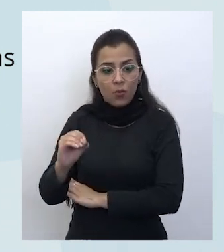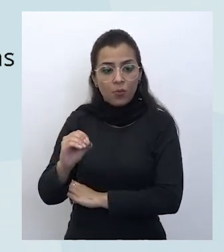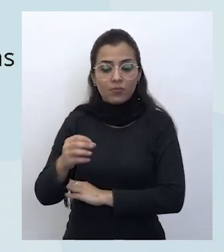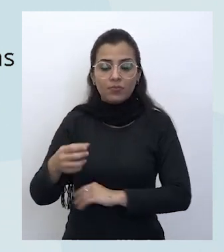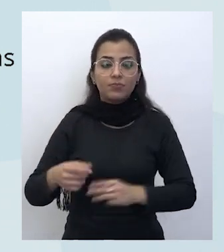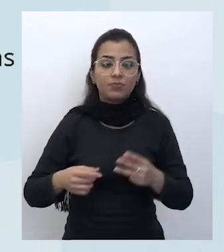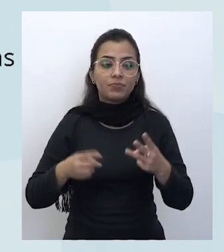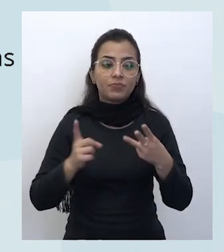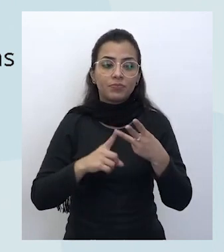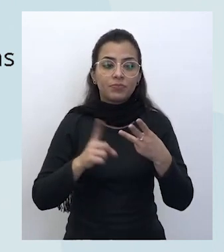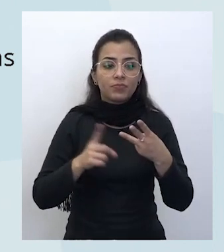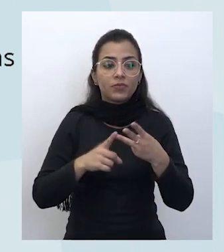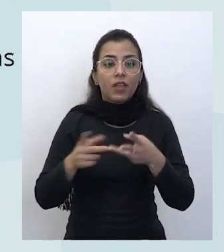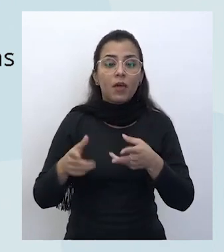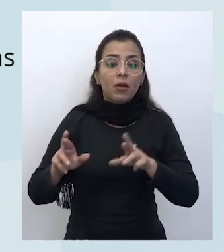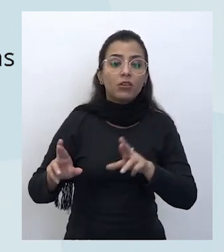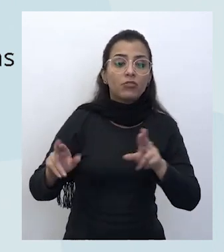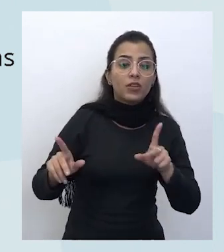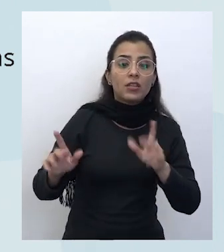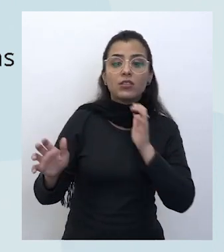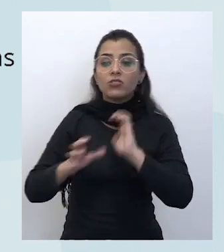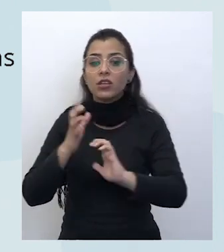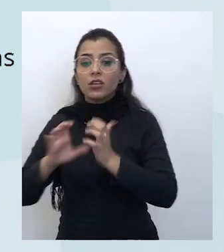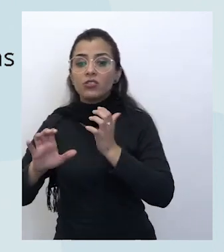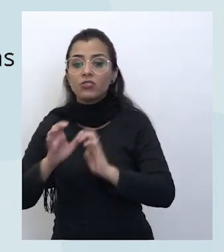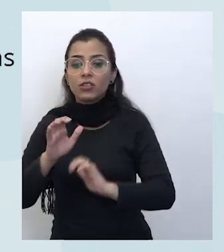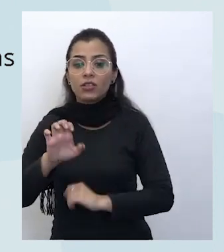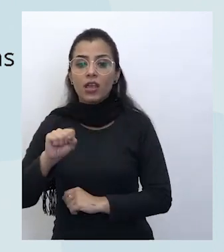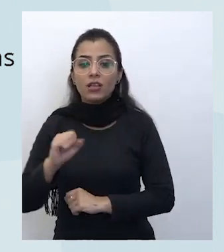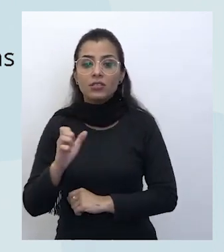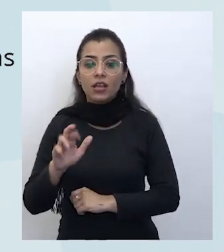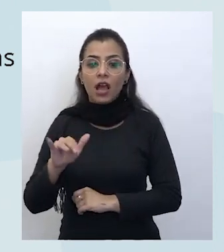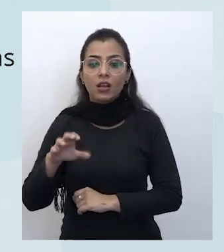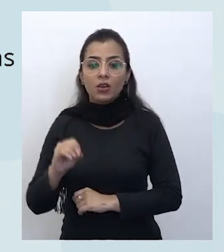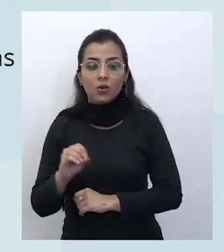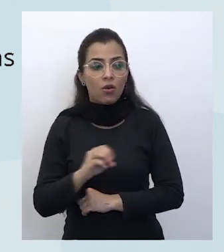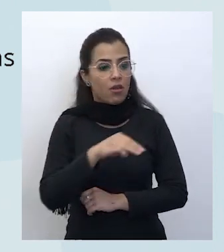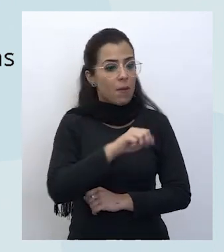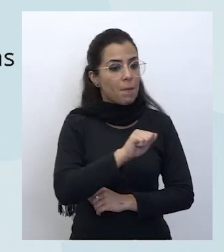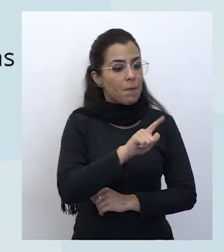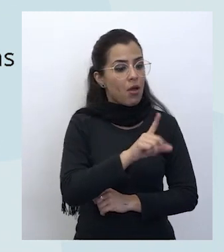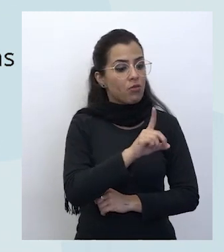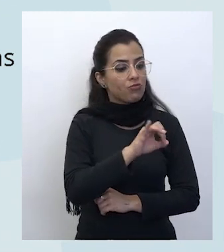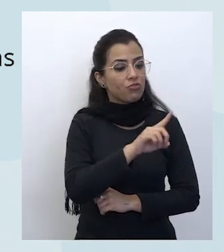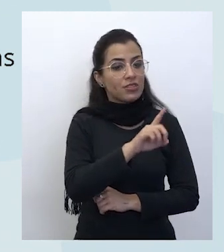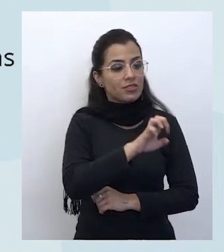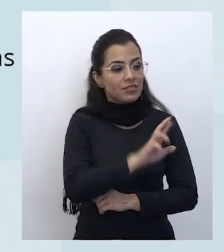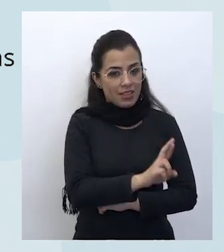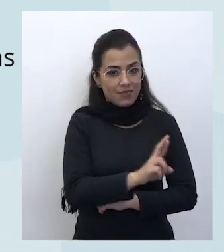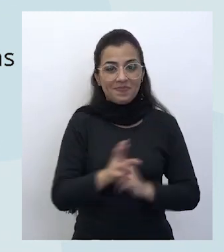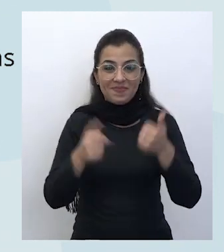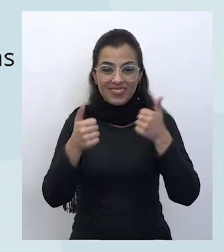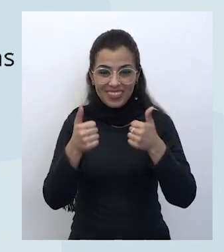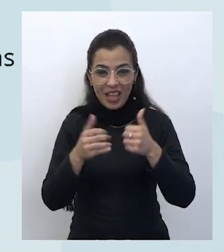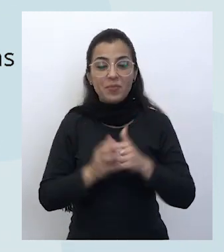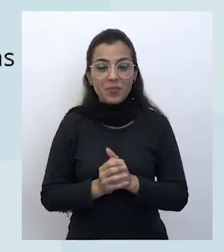cantigas de escárnio de cantigas de maldizer. Ou seja, vamos aprofundar um pouquinho mais no assunto que tratamos na última aula.